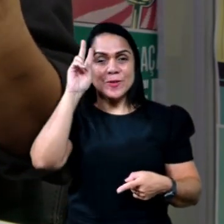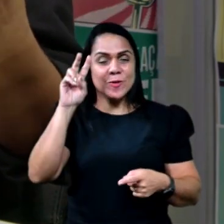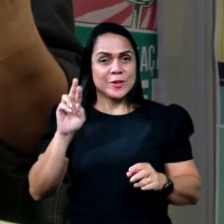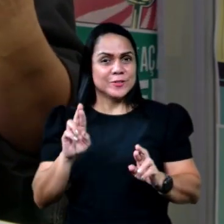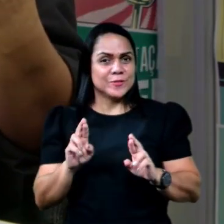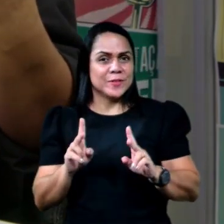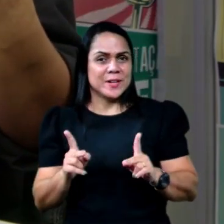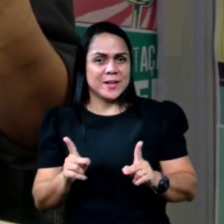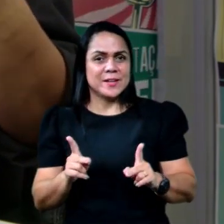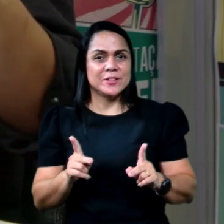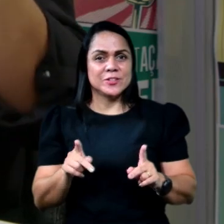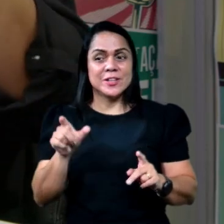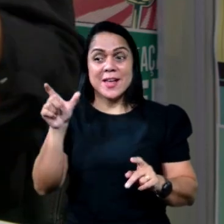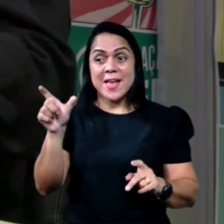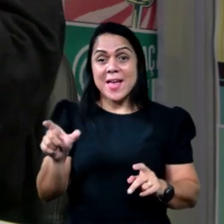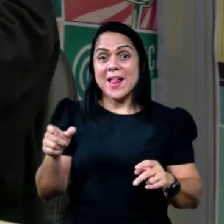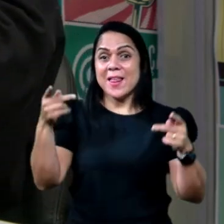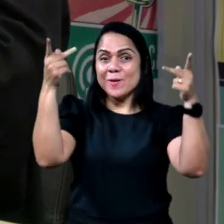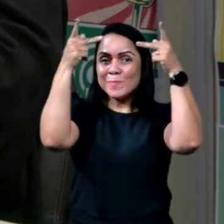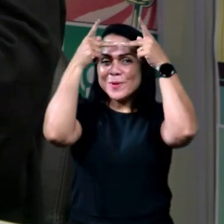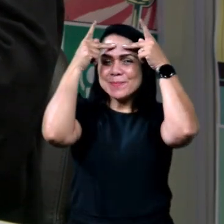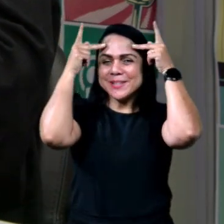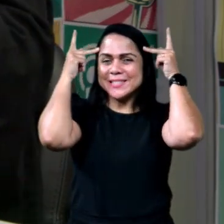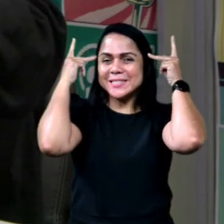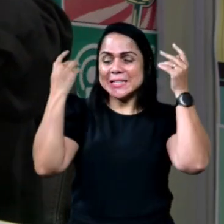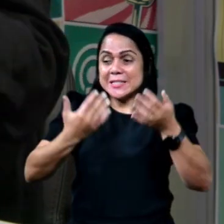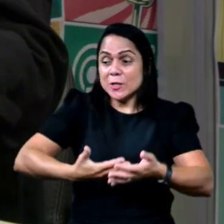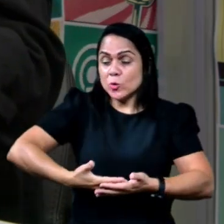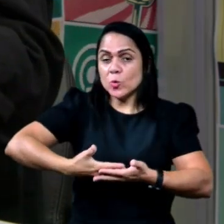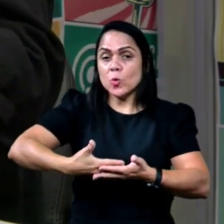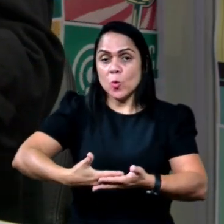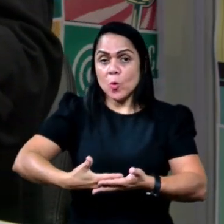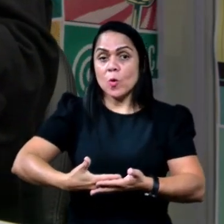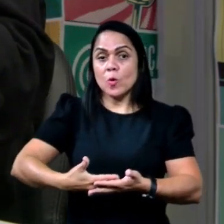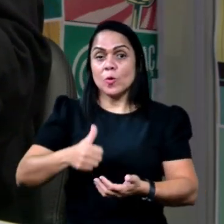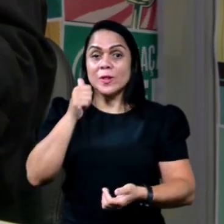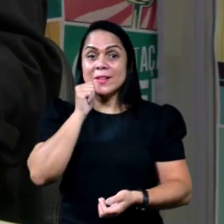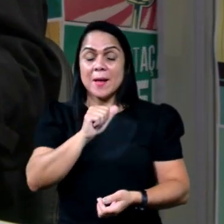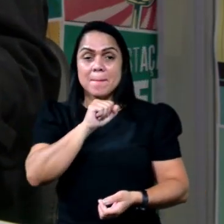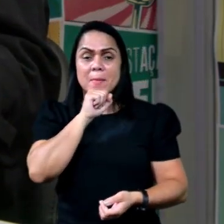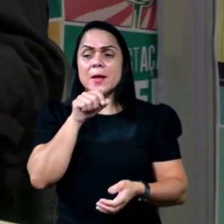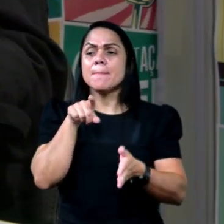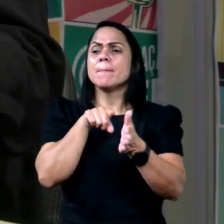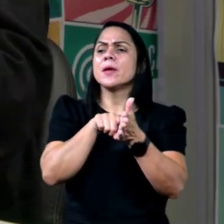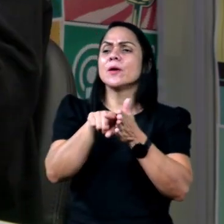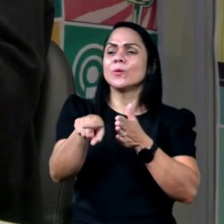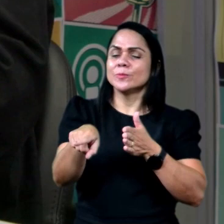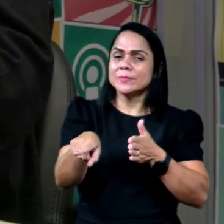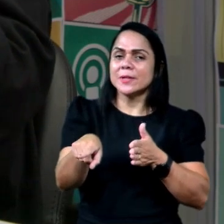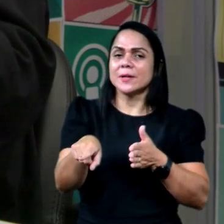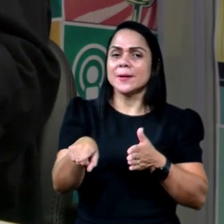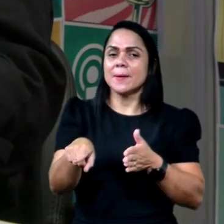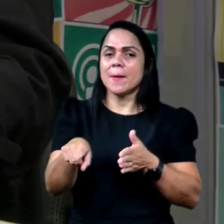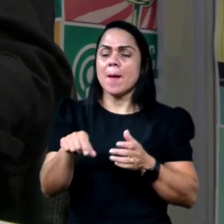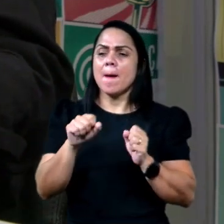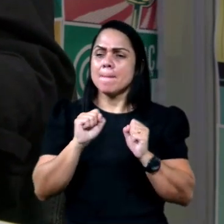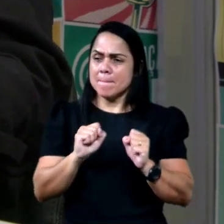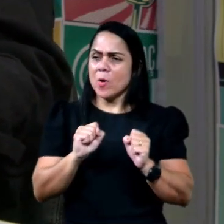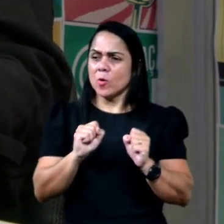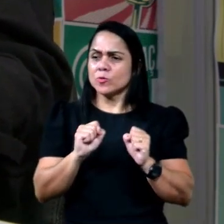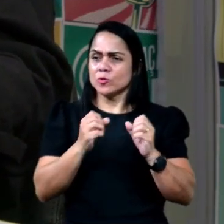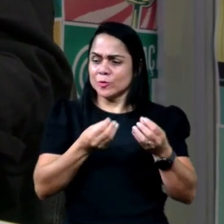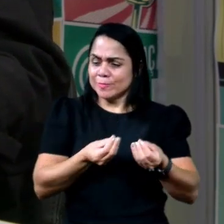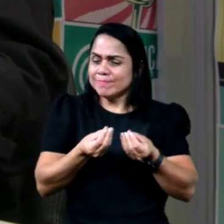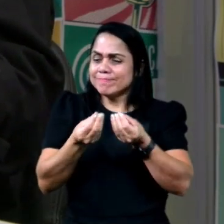no colo da mãe. Mas quando eu olhei para ela e peguei o sonho e perguntei para a mãe, como todo mundo deve fazer, tá, gente? Posso dar um sonho para